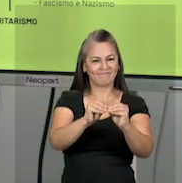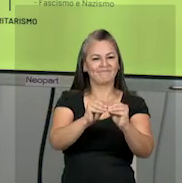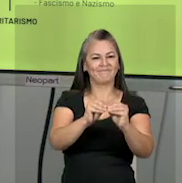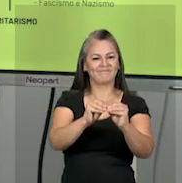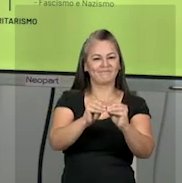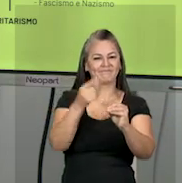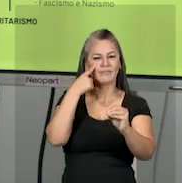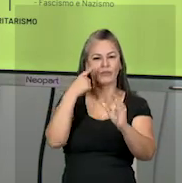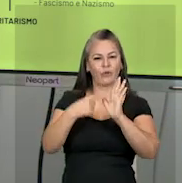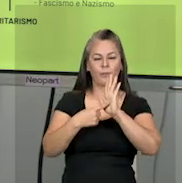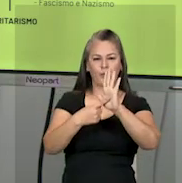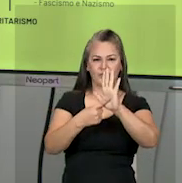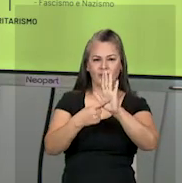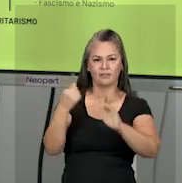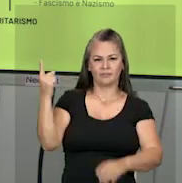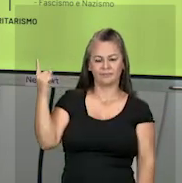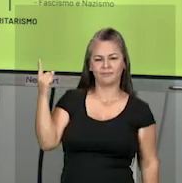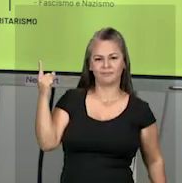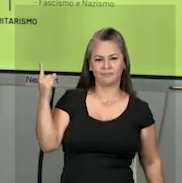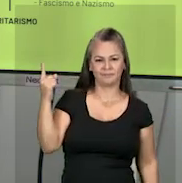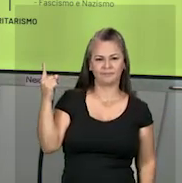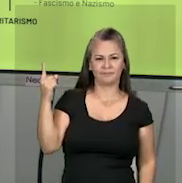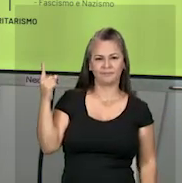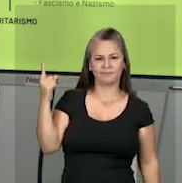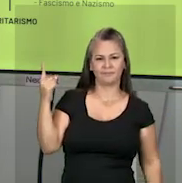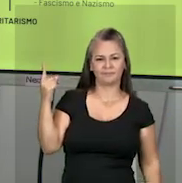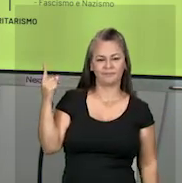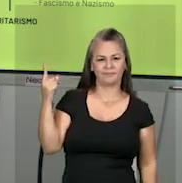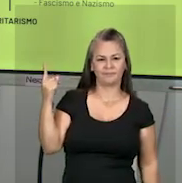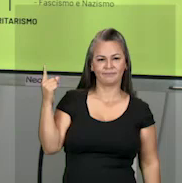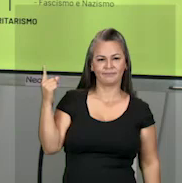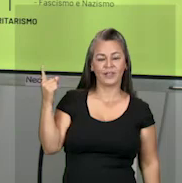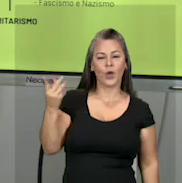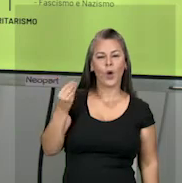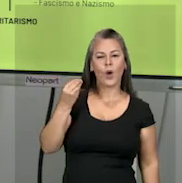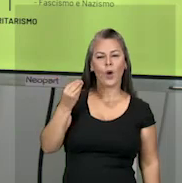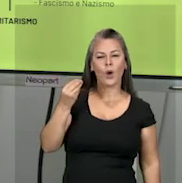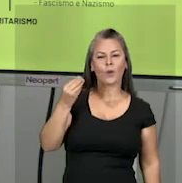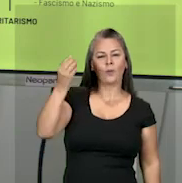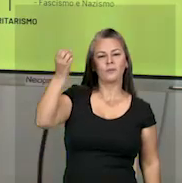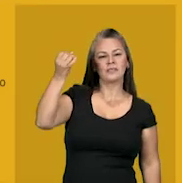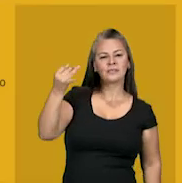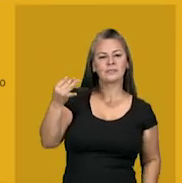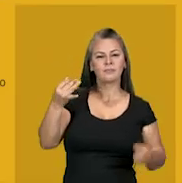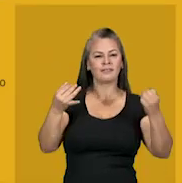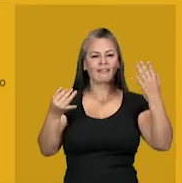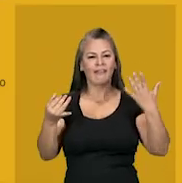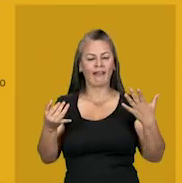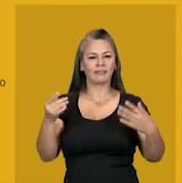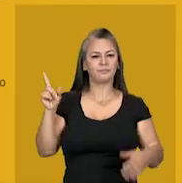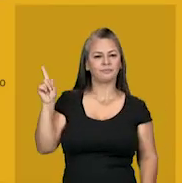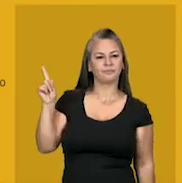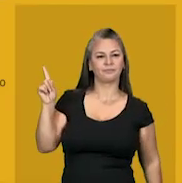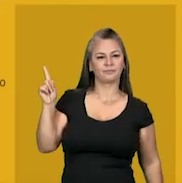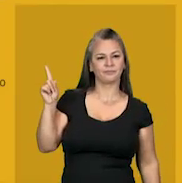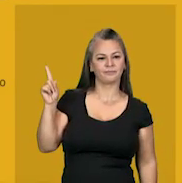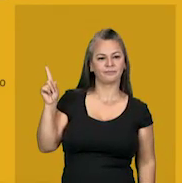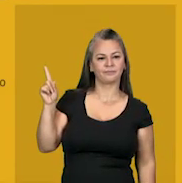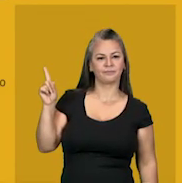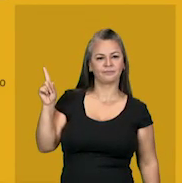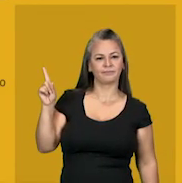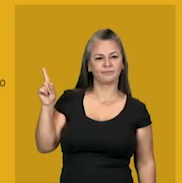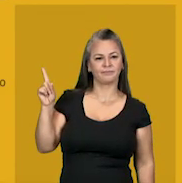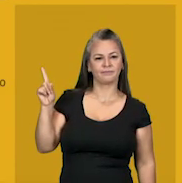vai colocar aqui um esquema do Bobbio para a gente entender mais ou menos como ele entende essa diferença entre esquerda e direita. Então, mais igualdade à